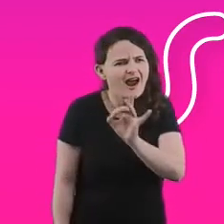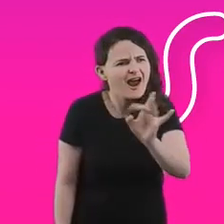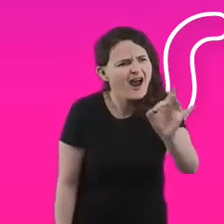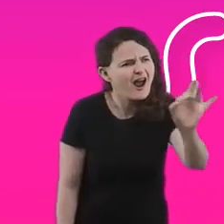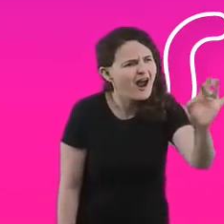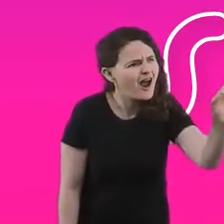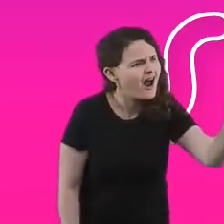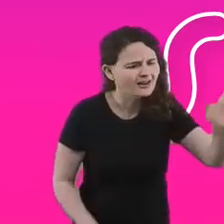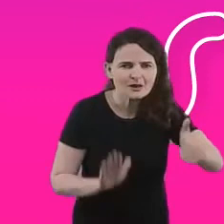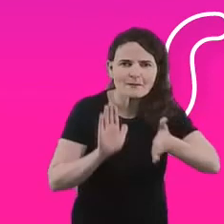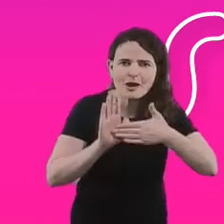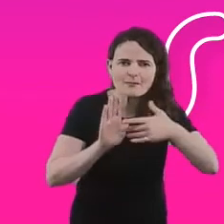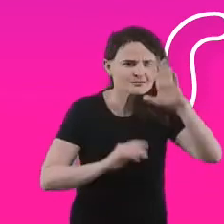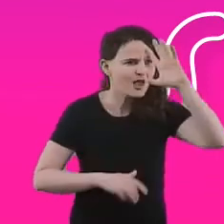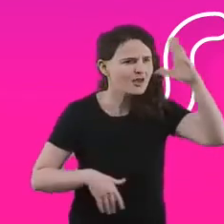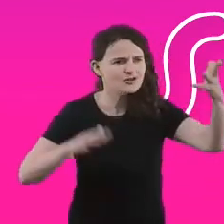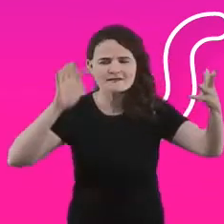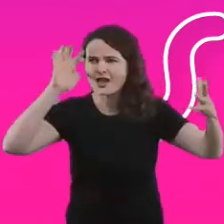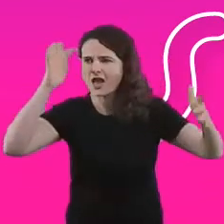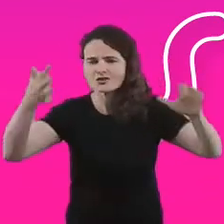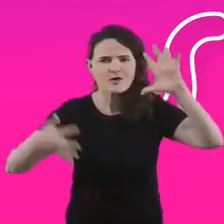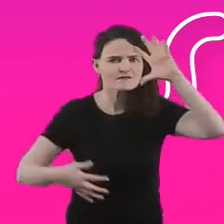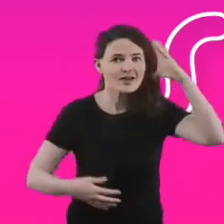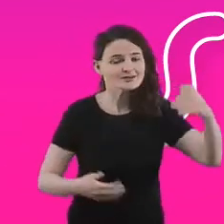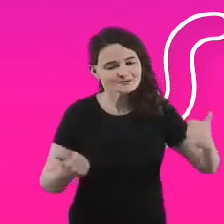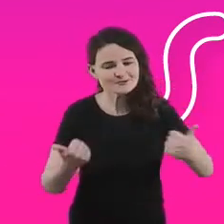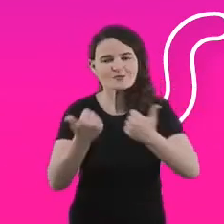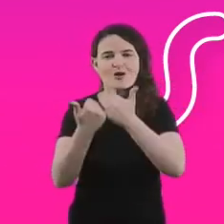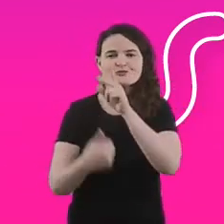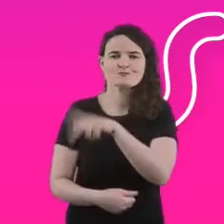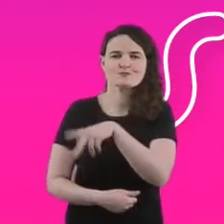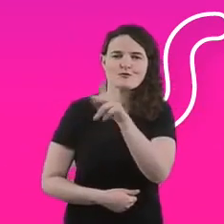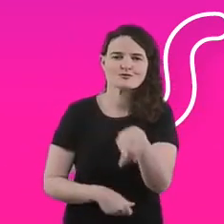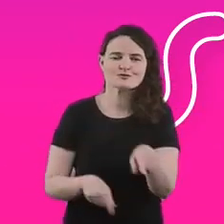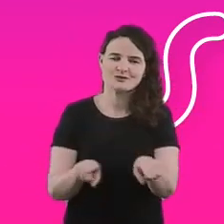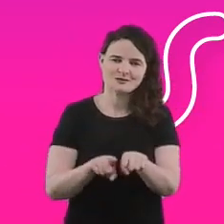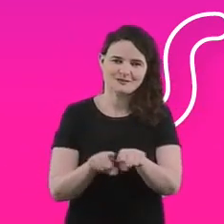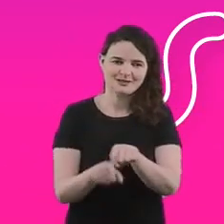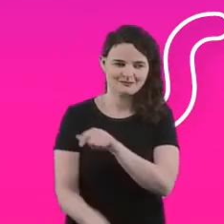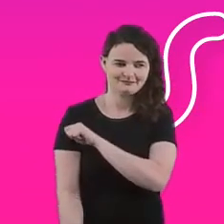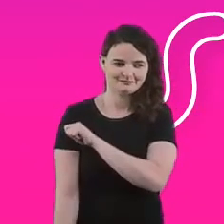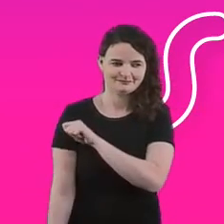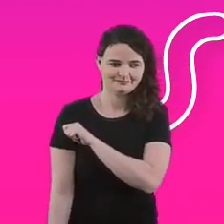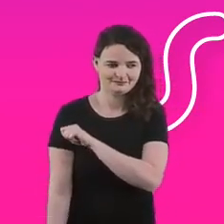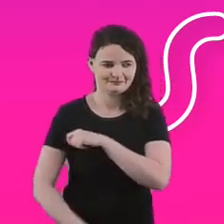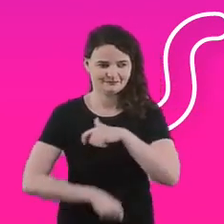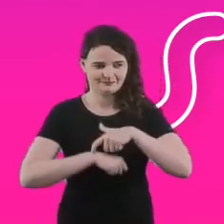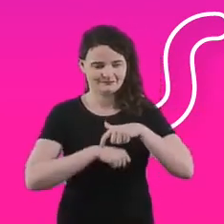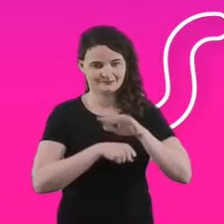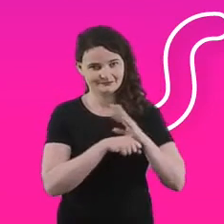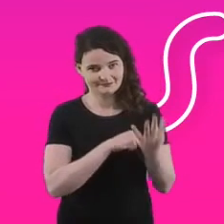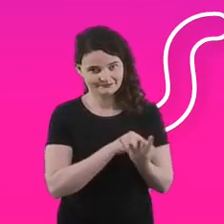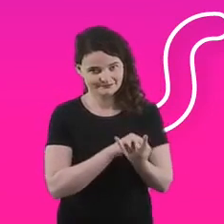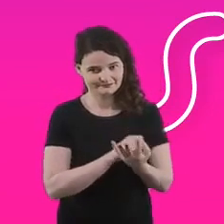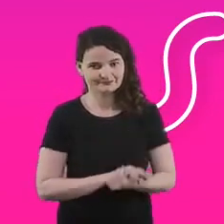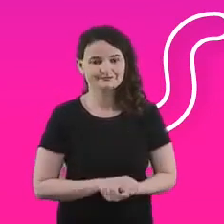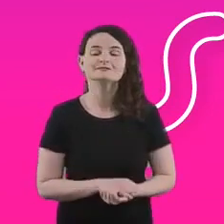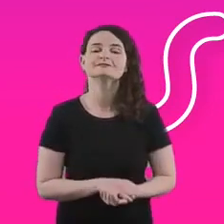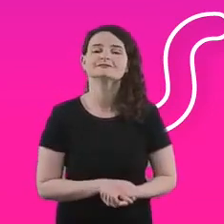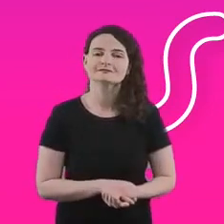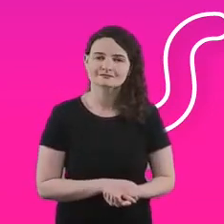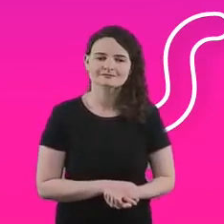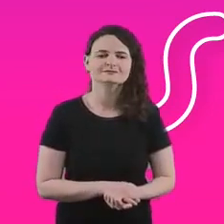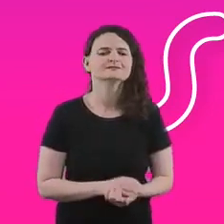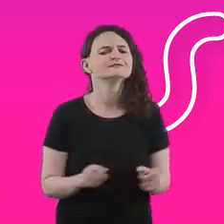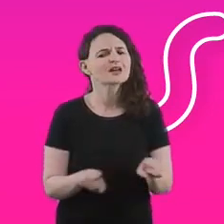com o objetivo de ajudar o professor e ajudar o aluno nesse período do Covid-19. A gente prototipou, a gente testou também uma série